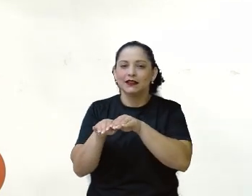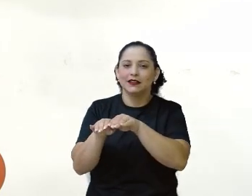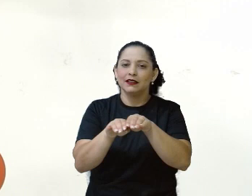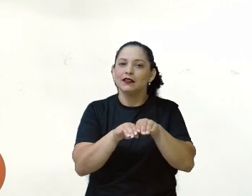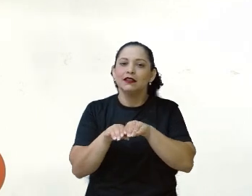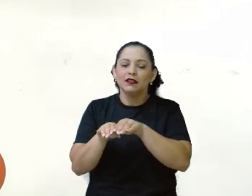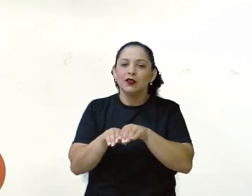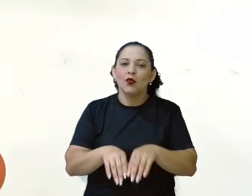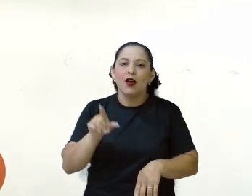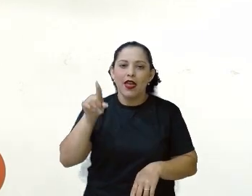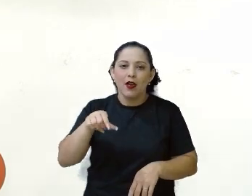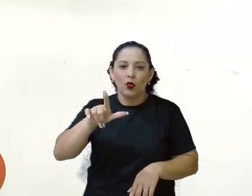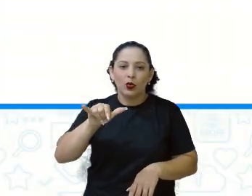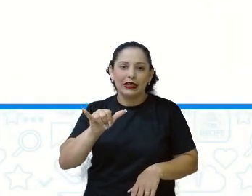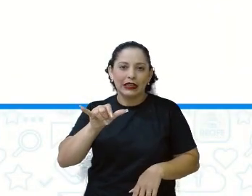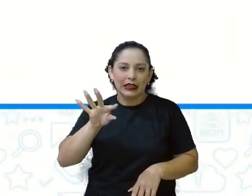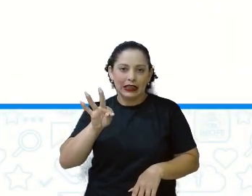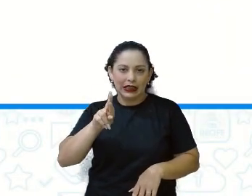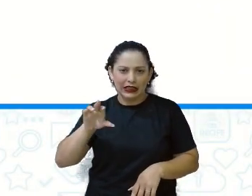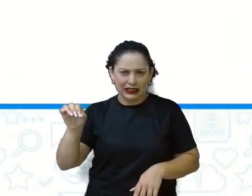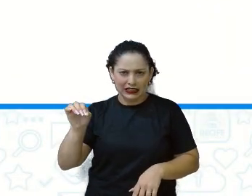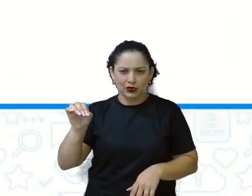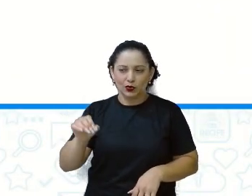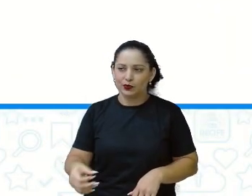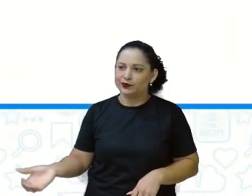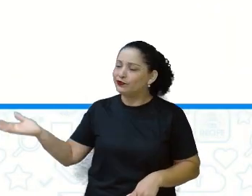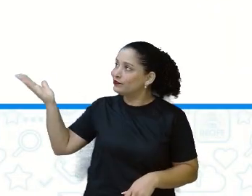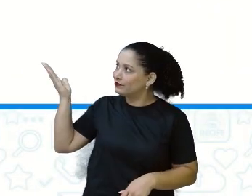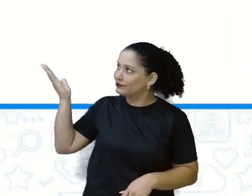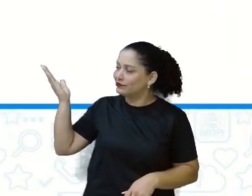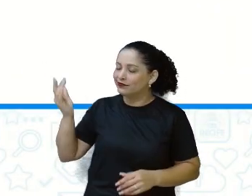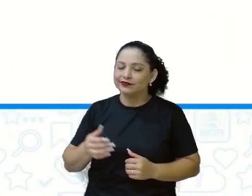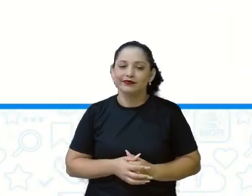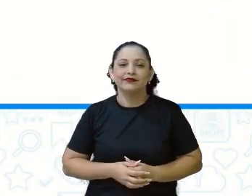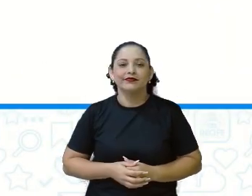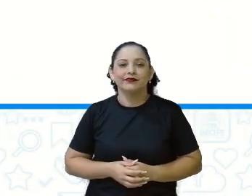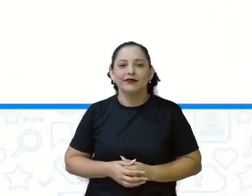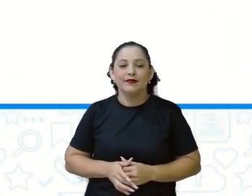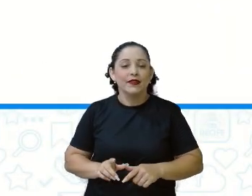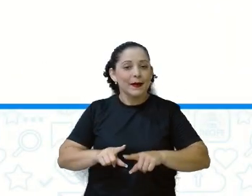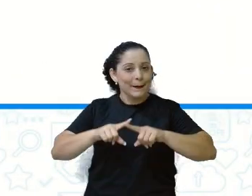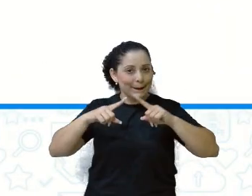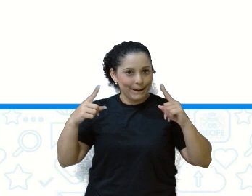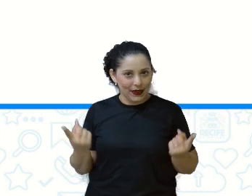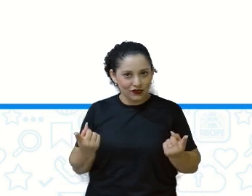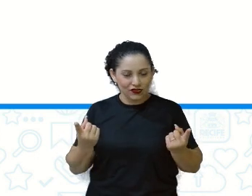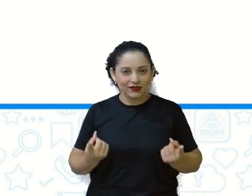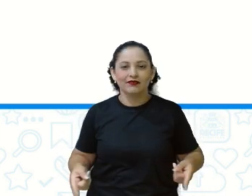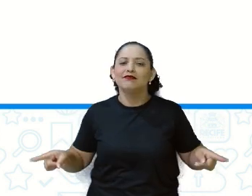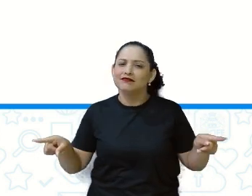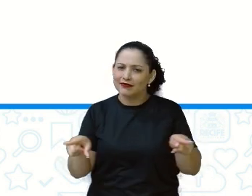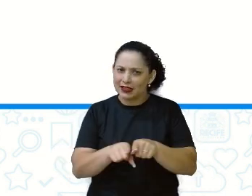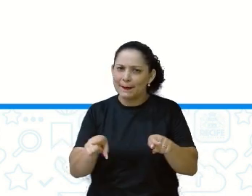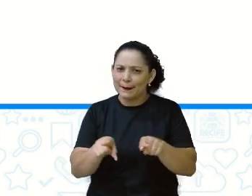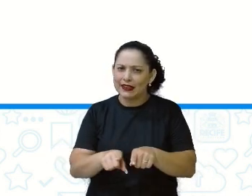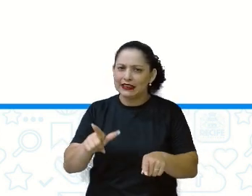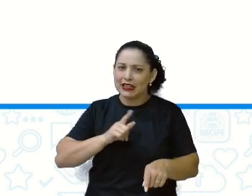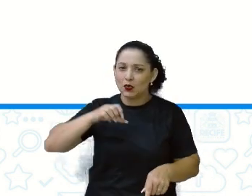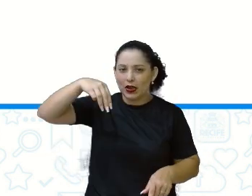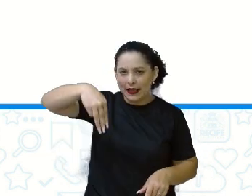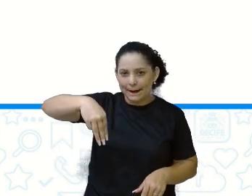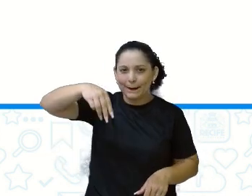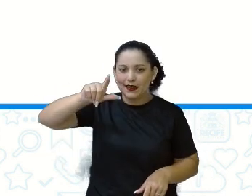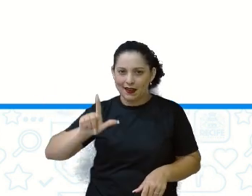capacidade, é o litro? É o litro. Mas a gente também tem o mililitro